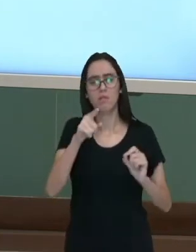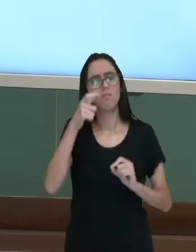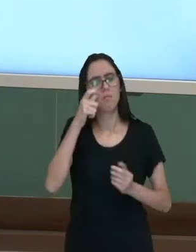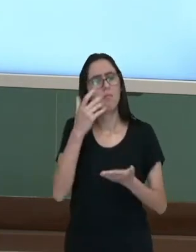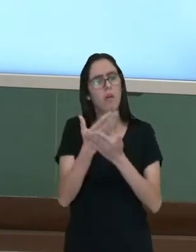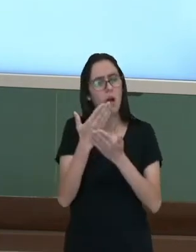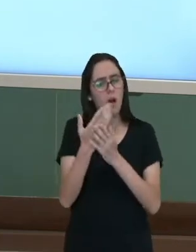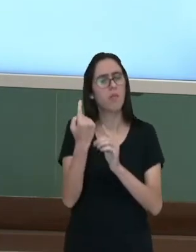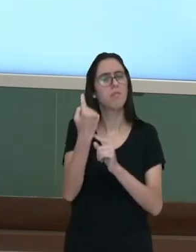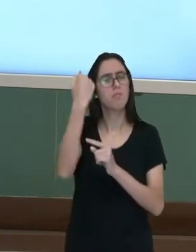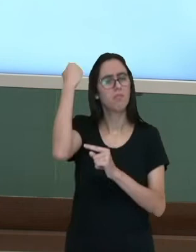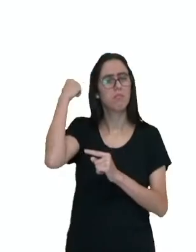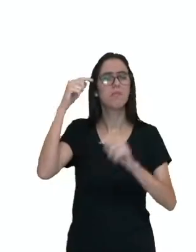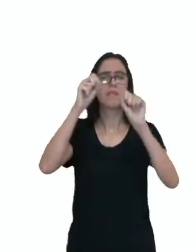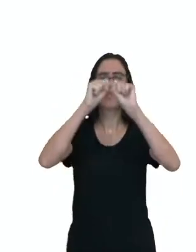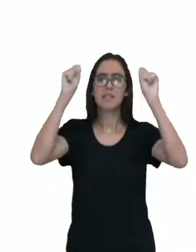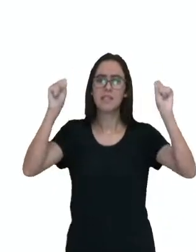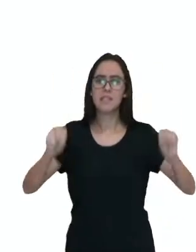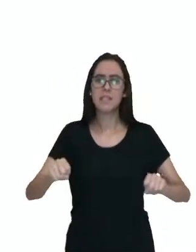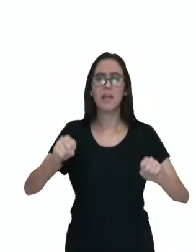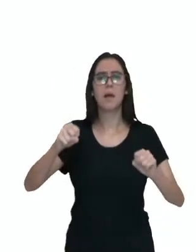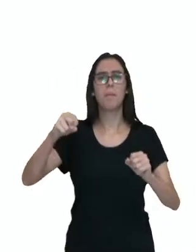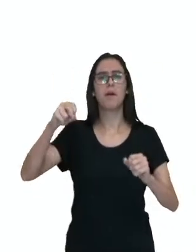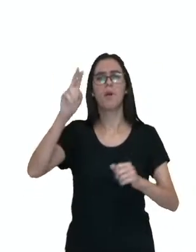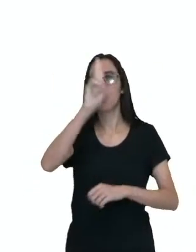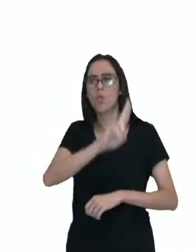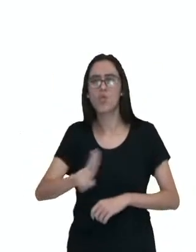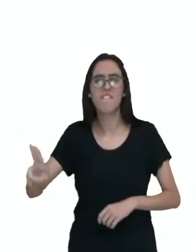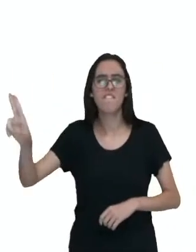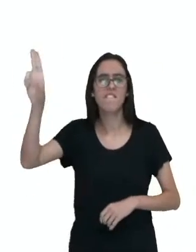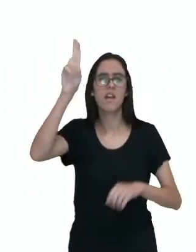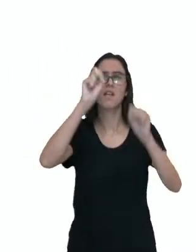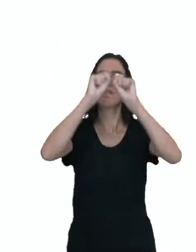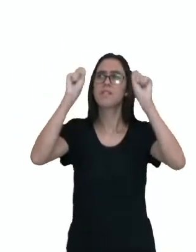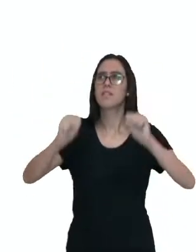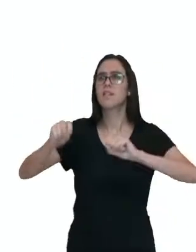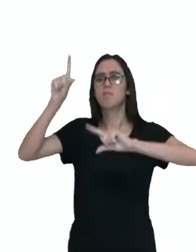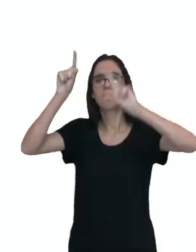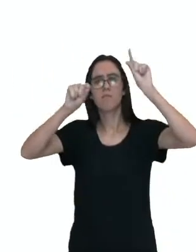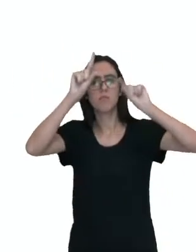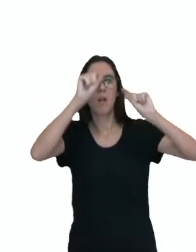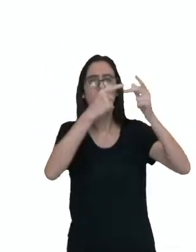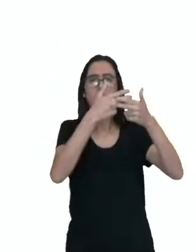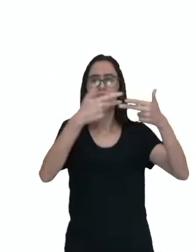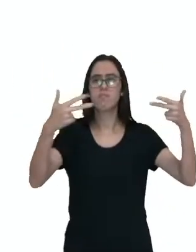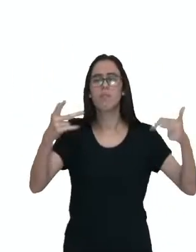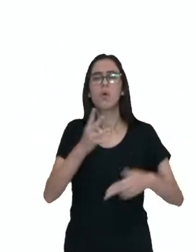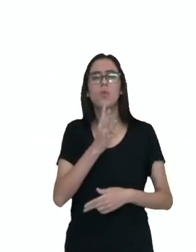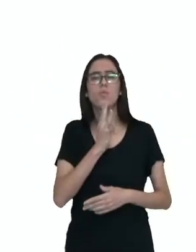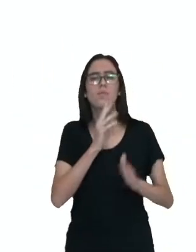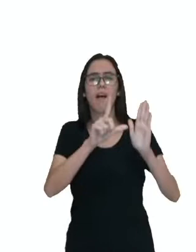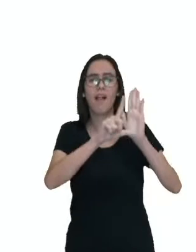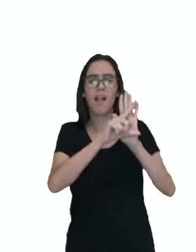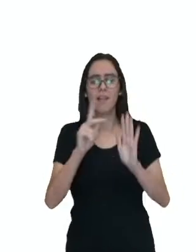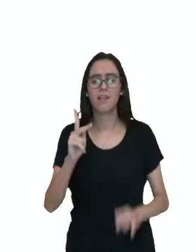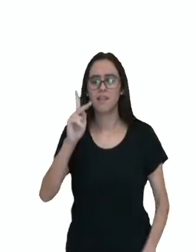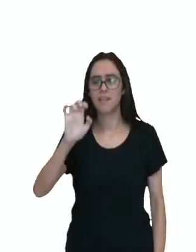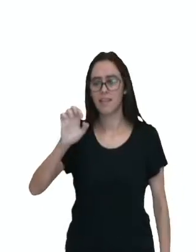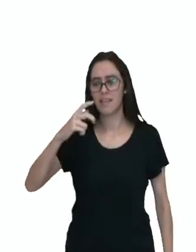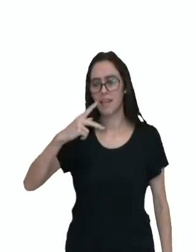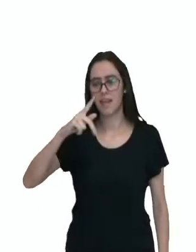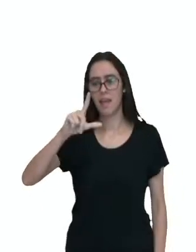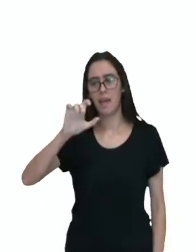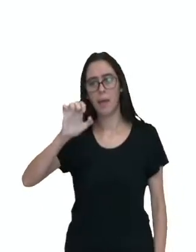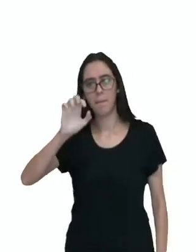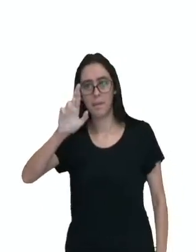sistema organizacional do universo, sobre sistema estelar, né, sistema solar, conhecer as leis de Kepler, conhecer um pouquinho